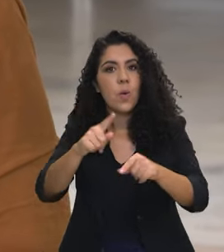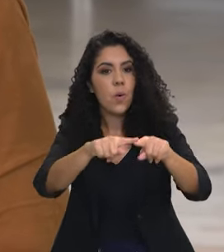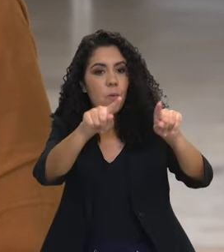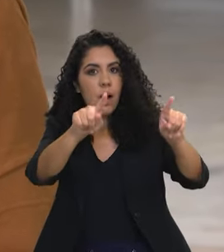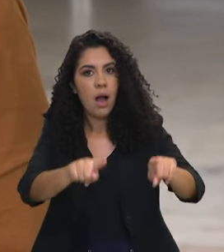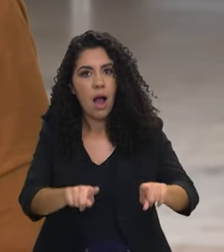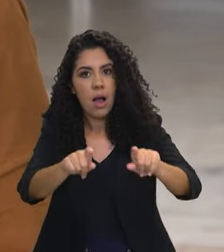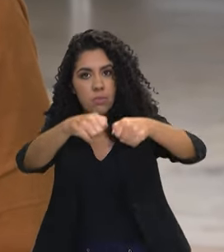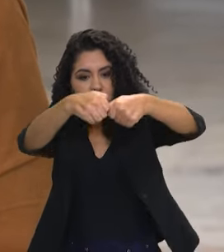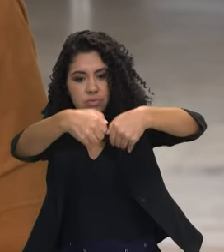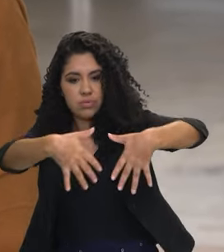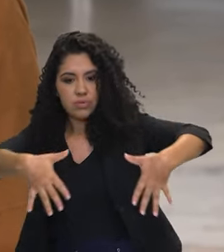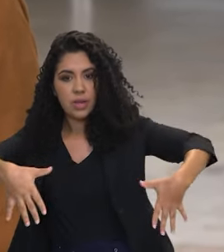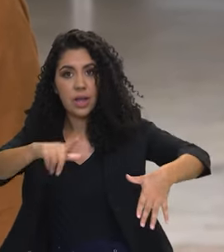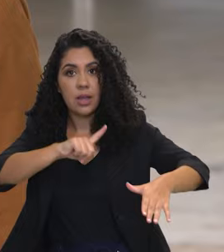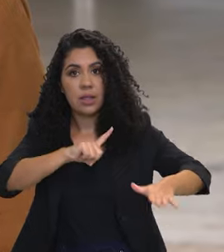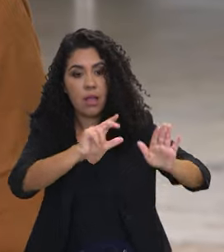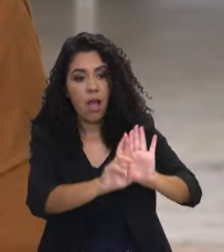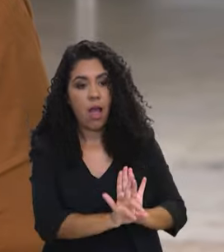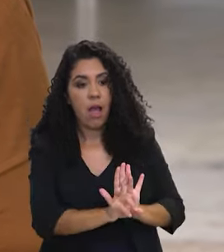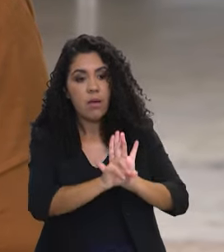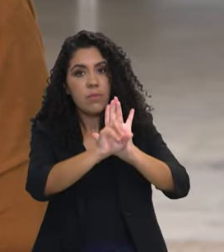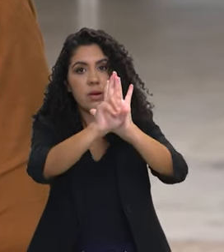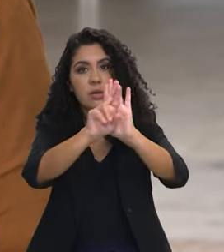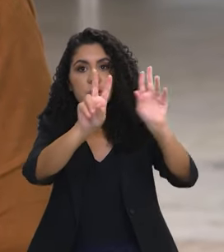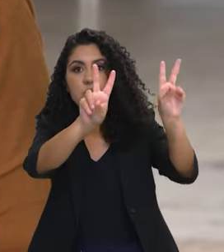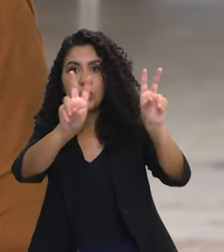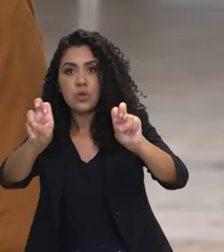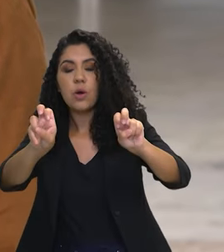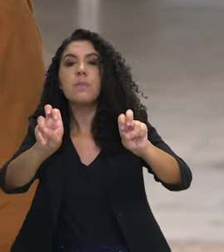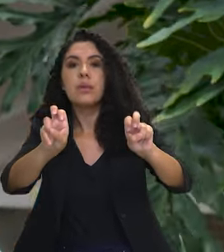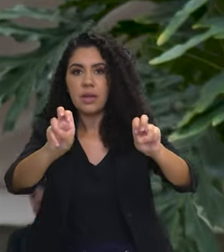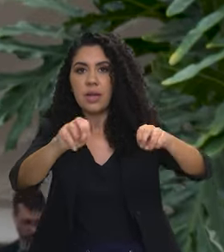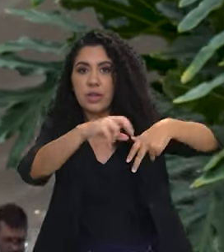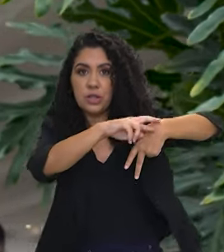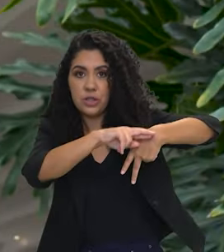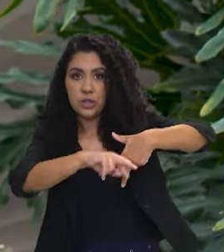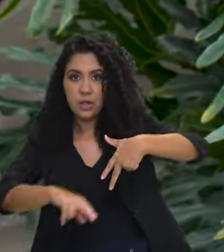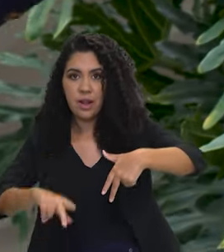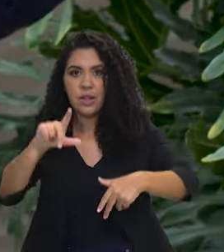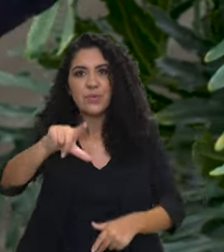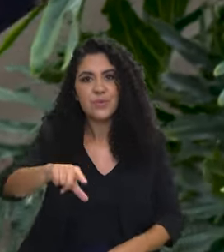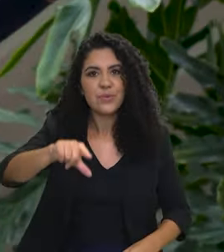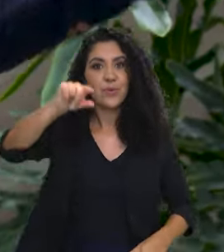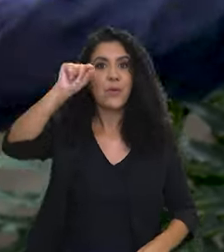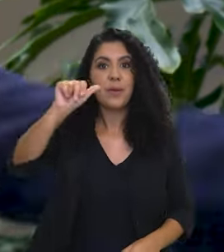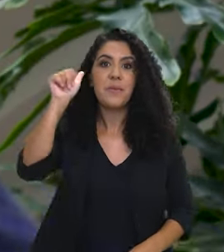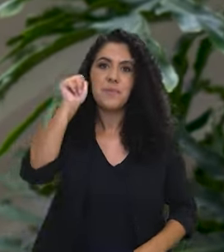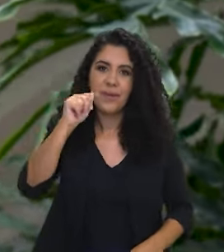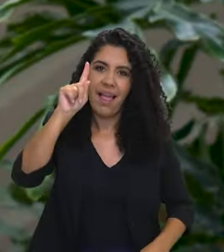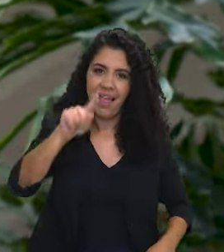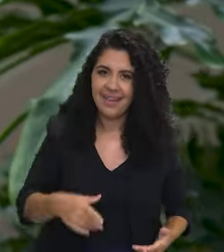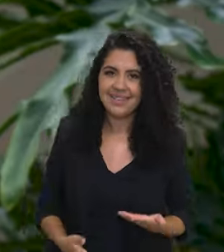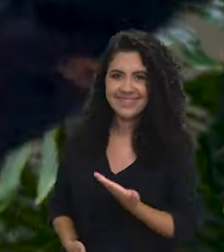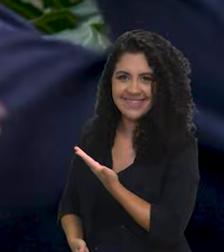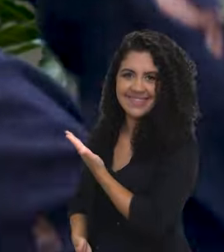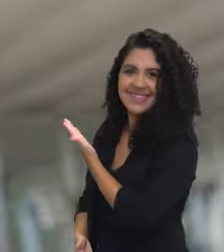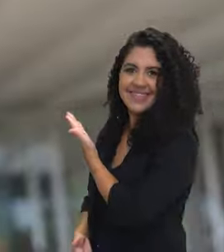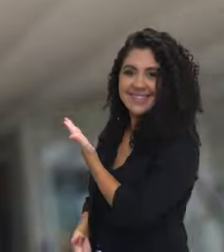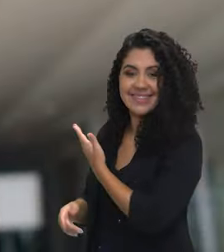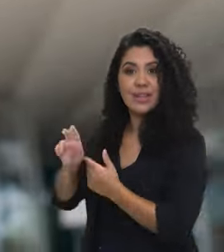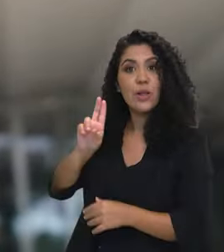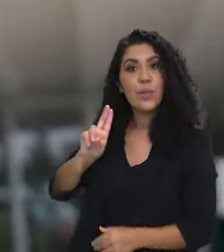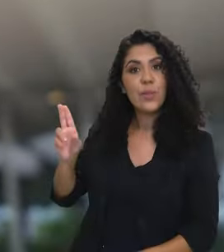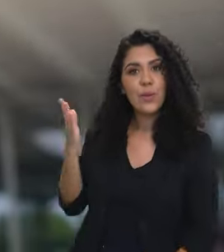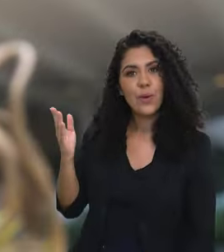inédito em sua estrutura, o de Alta Representante para Temas de Gênero. A escolhida para ocupar a nova função foi a ministra